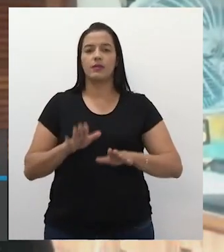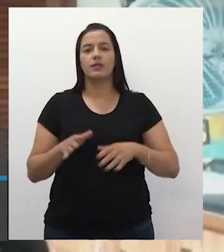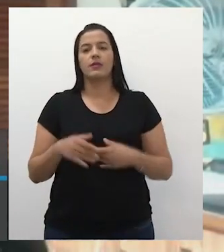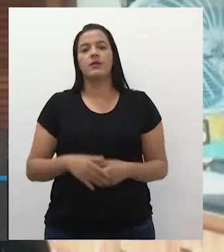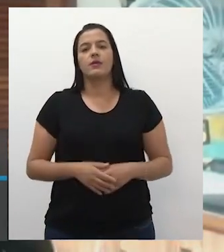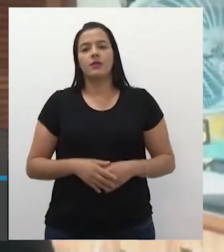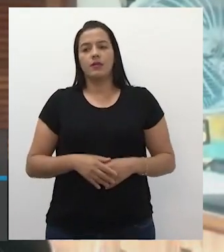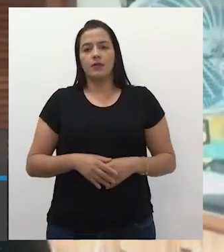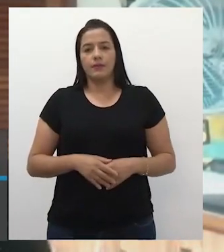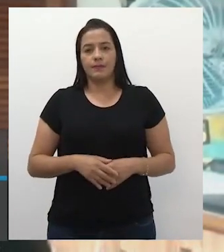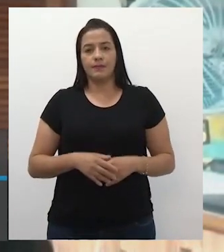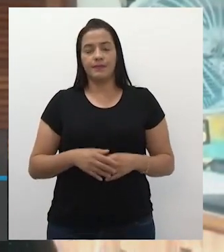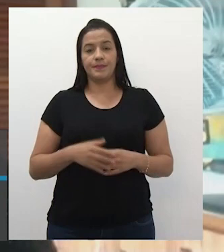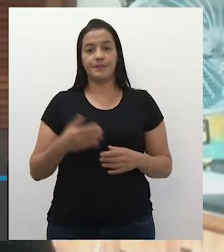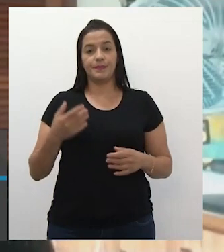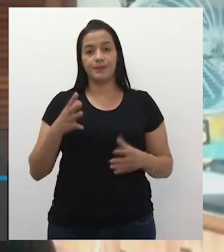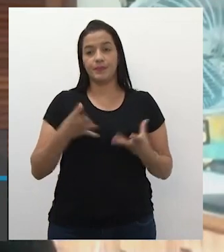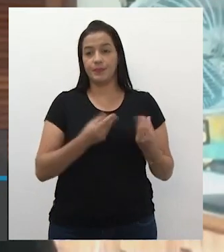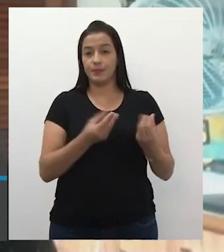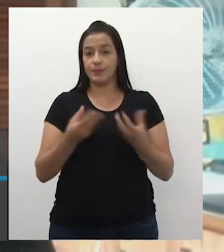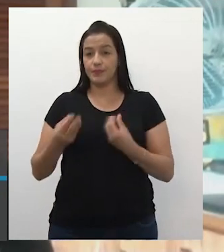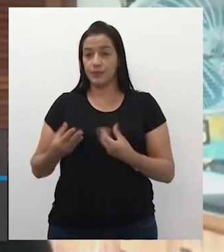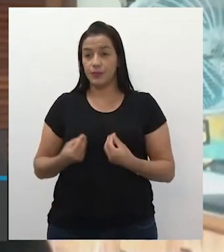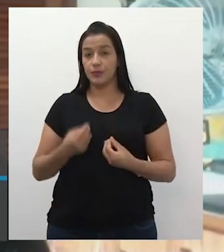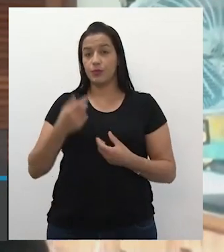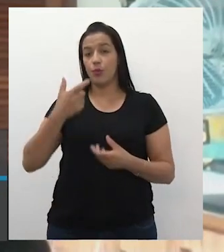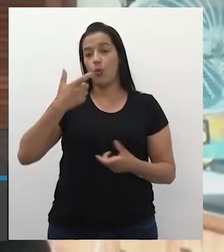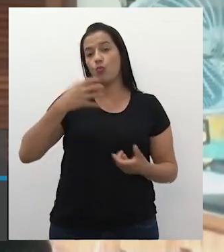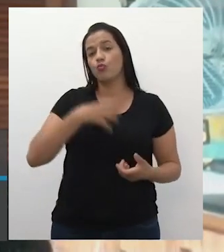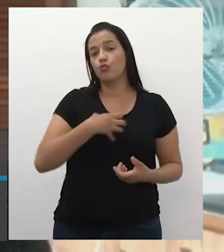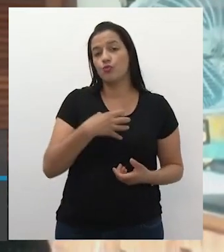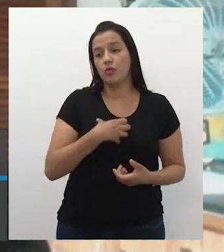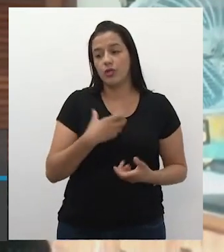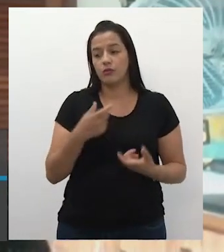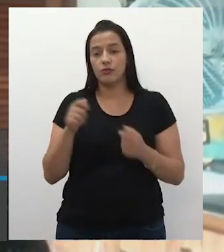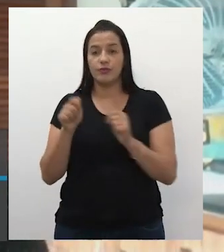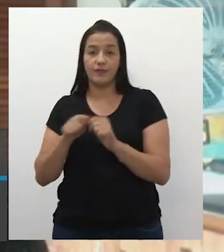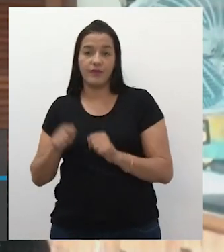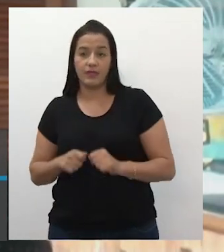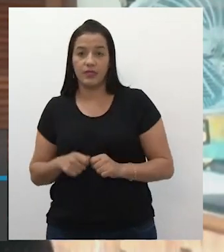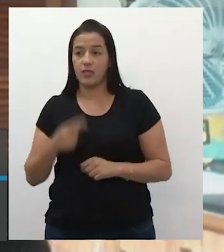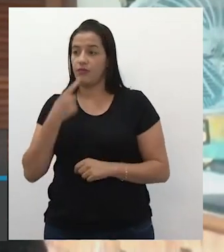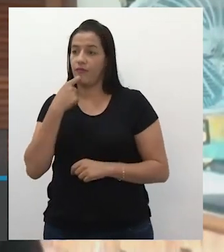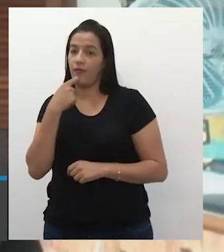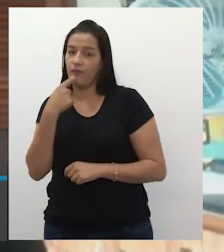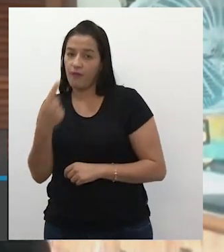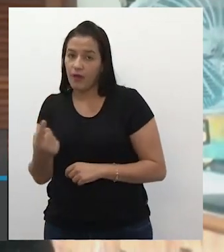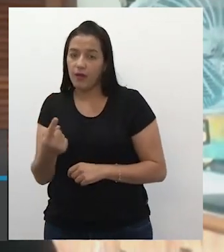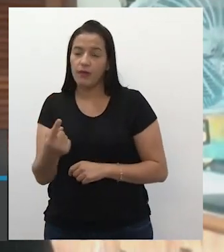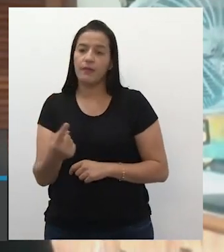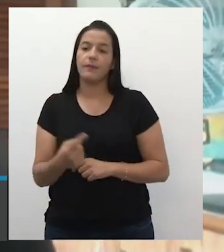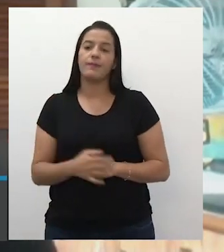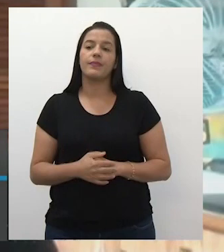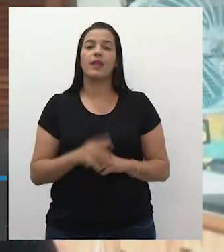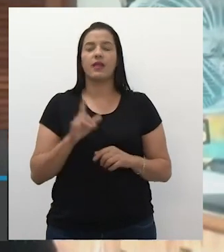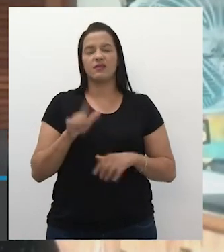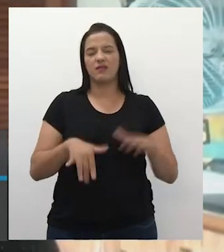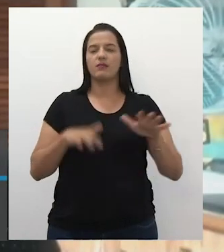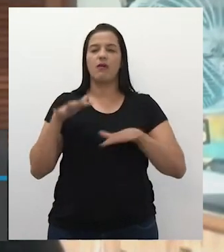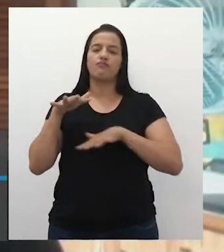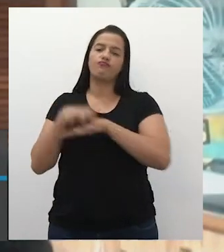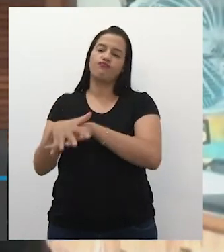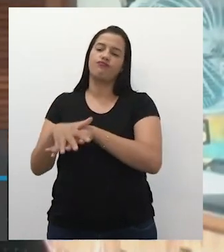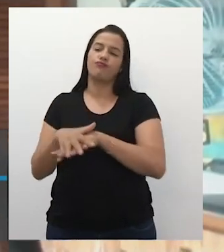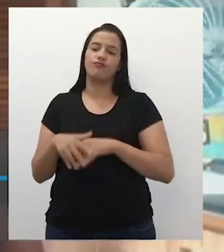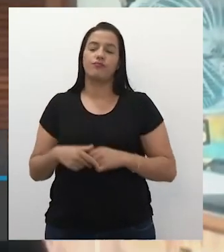Porque muita da nossa forma de fazê-lo, e aí eu estou falando mesmo da linguagem não verbal, é ofensiva.